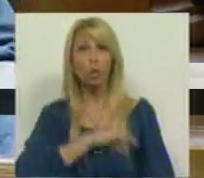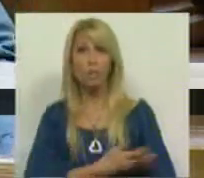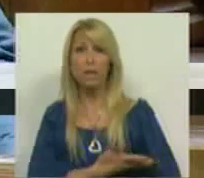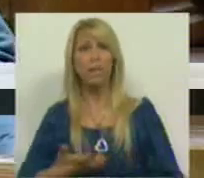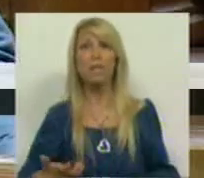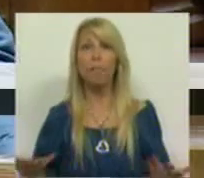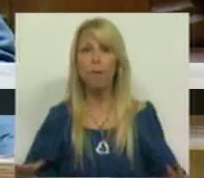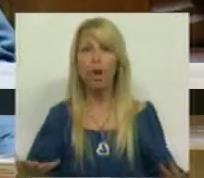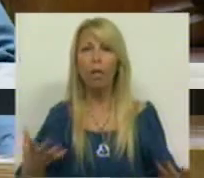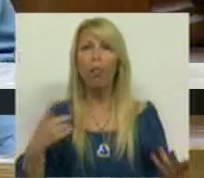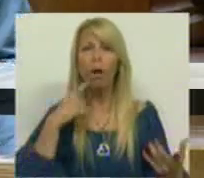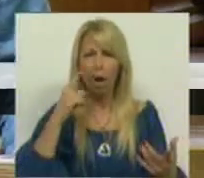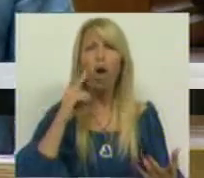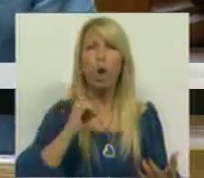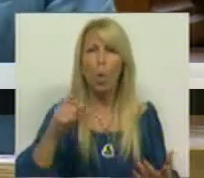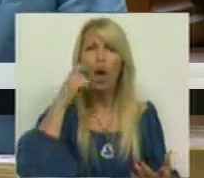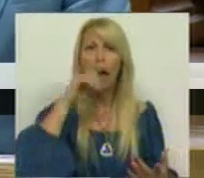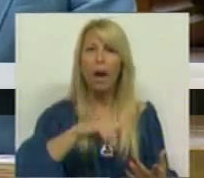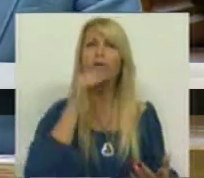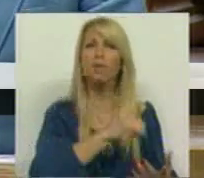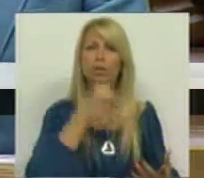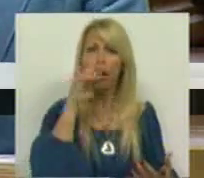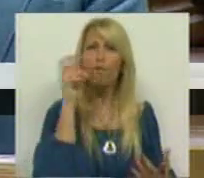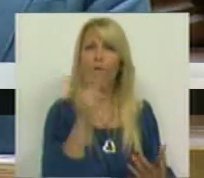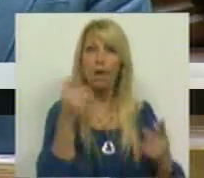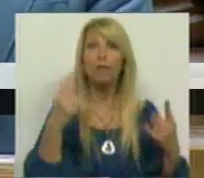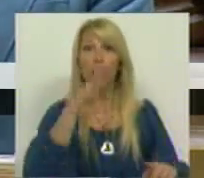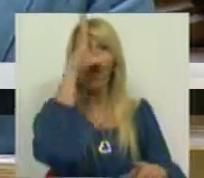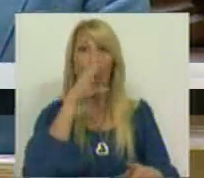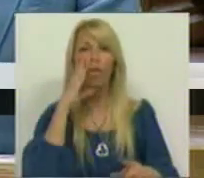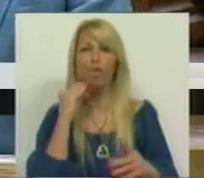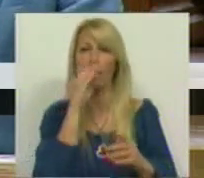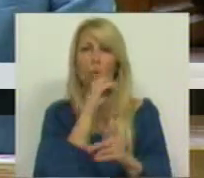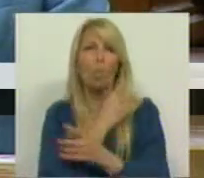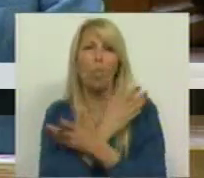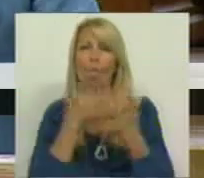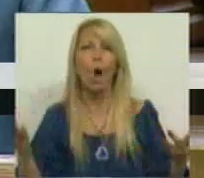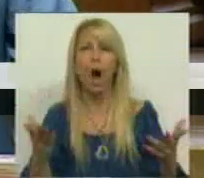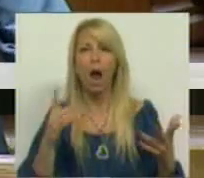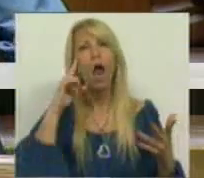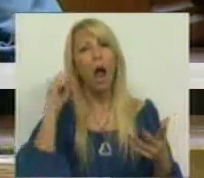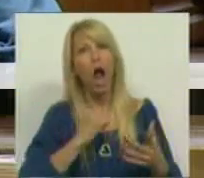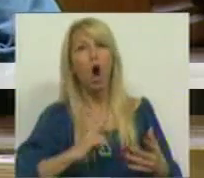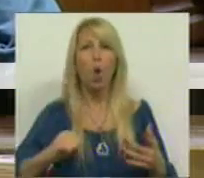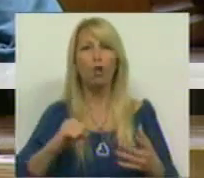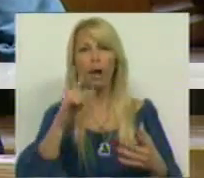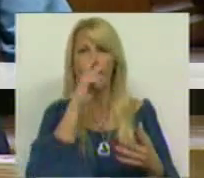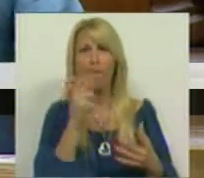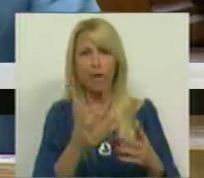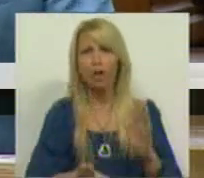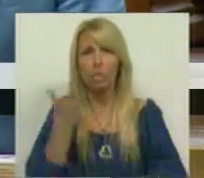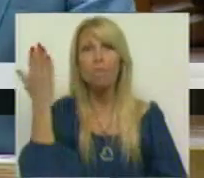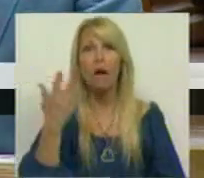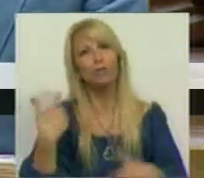ataca aqueles que sofrem, que estão fragilizados, e este Governo, que não tem vergonha de atacar os mais fracos, segue nesse caminho, neste